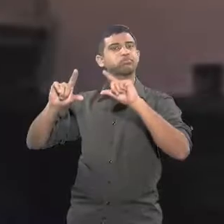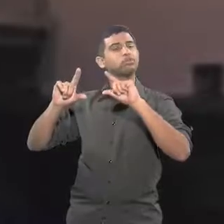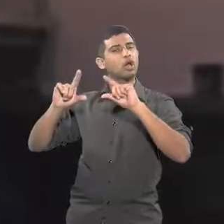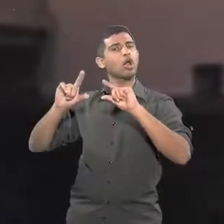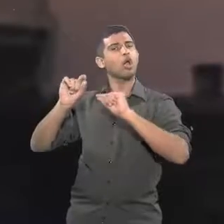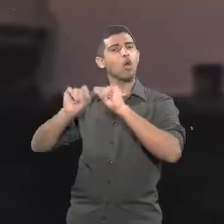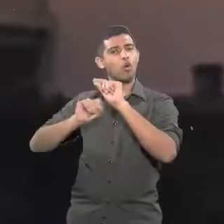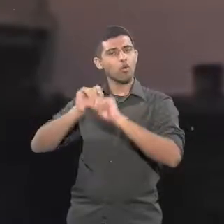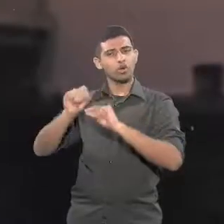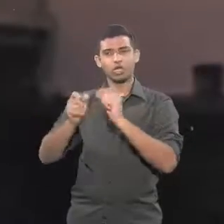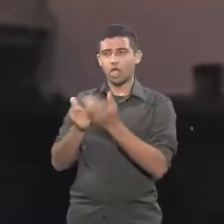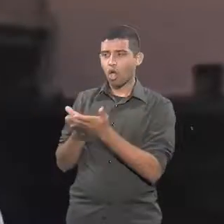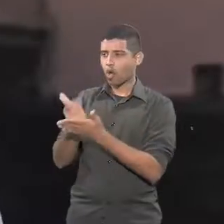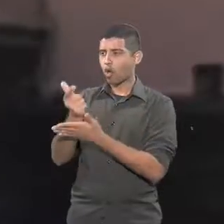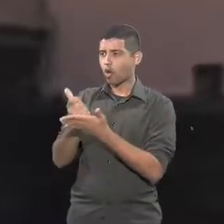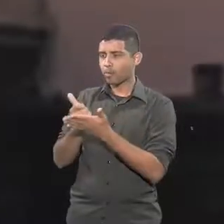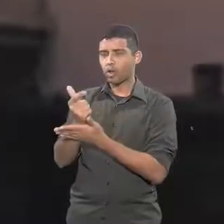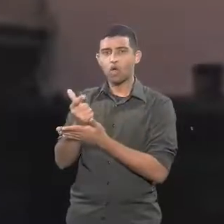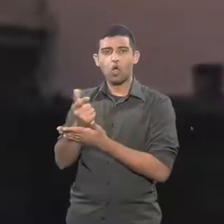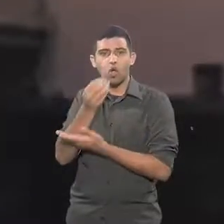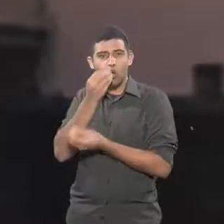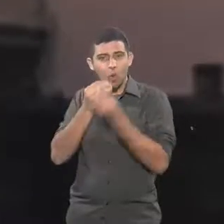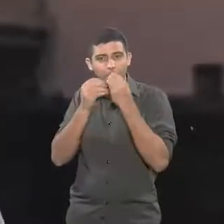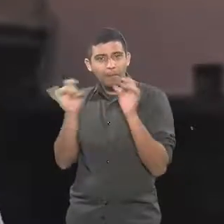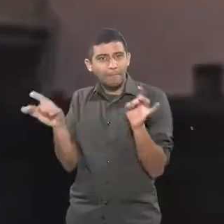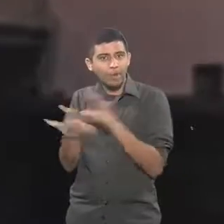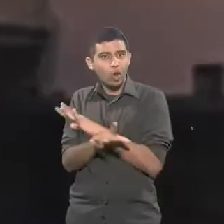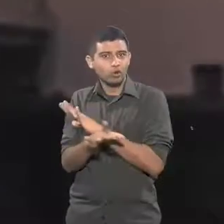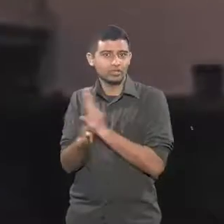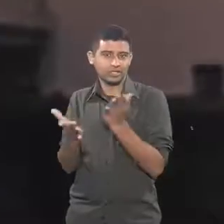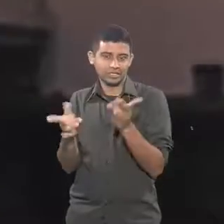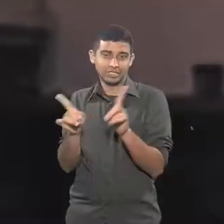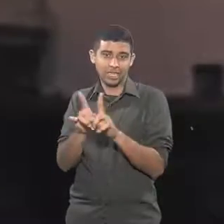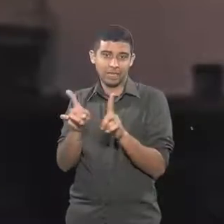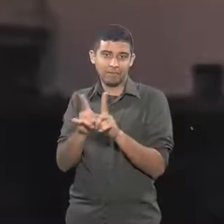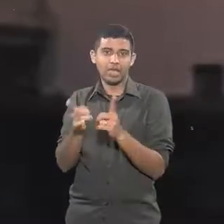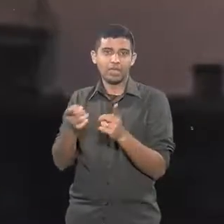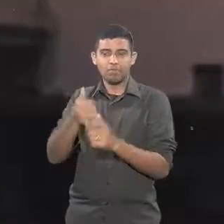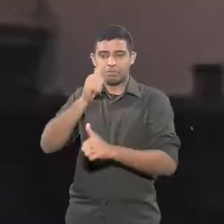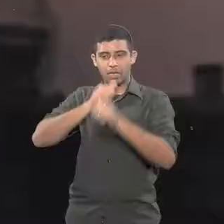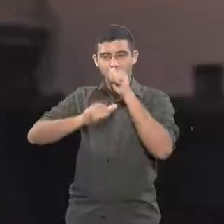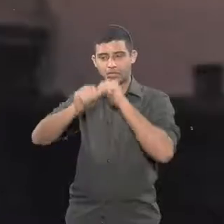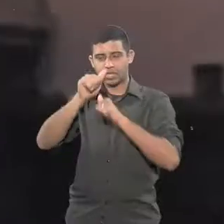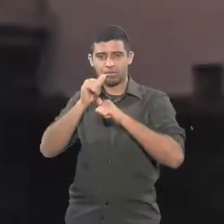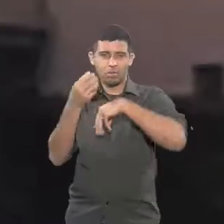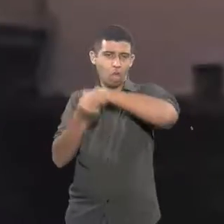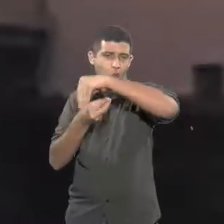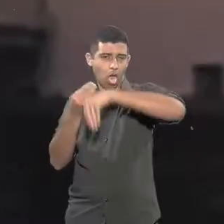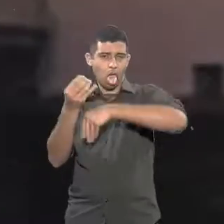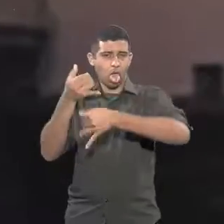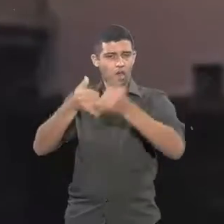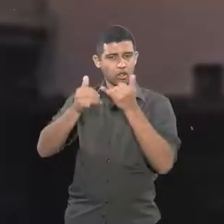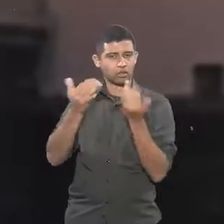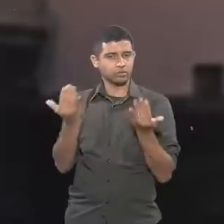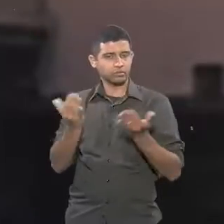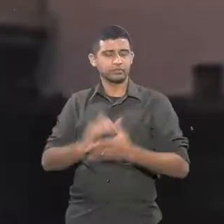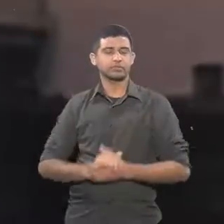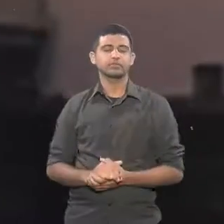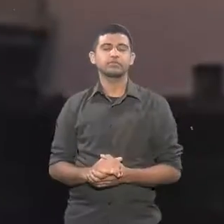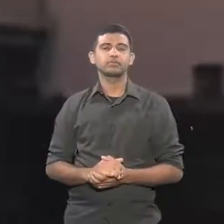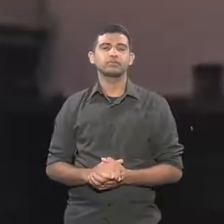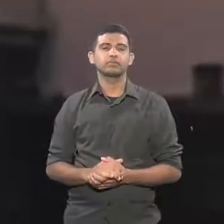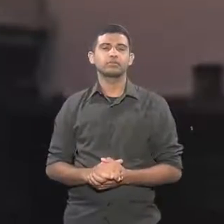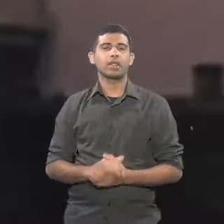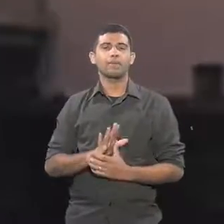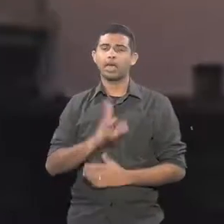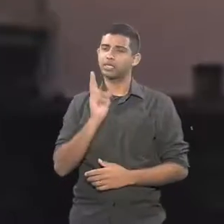aumentozinho na aquisição de alimentos preparados, né, e também bebidas e infusões, né, mas mantendo